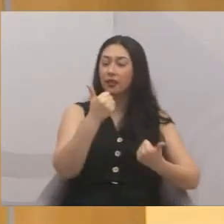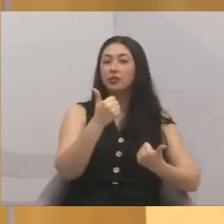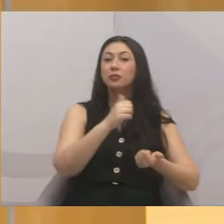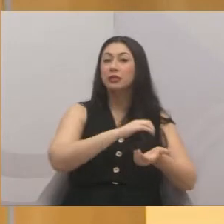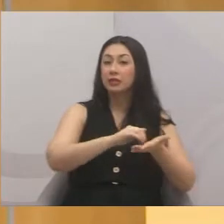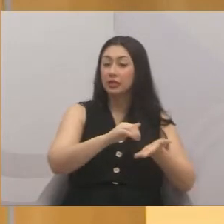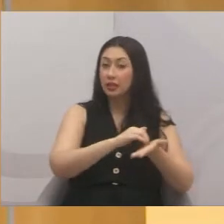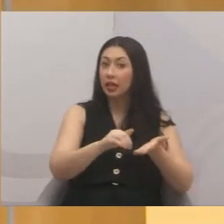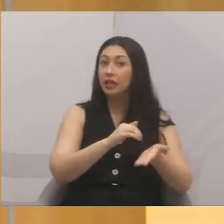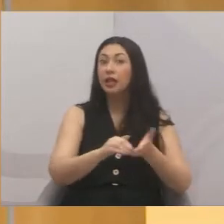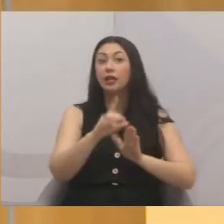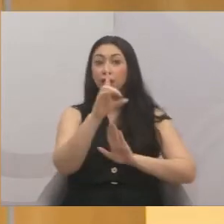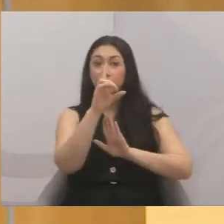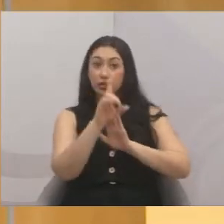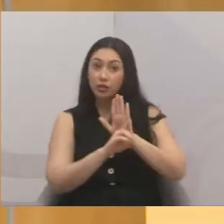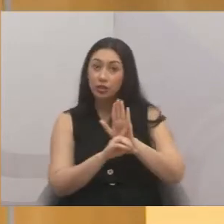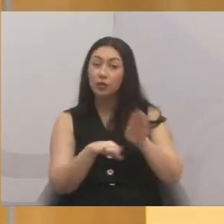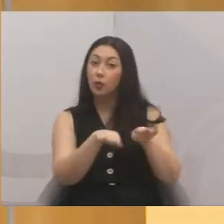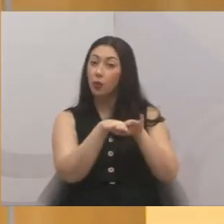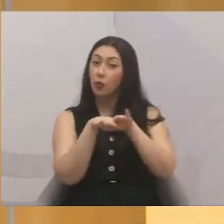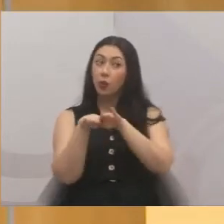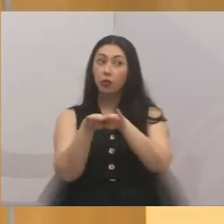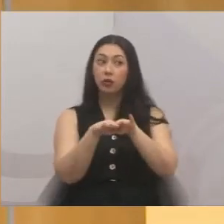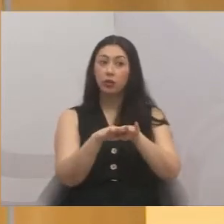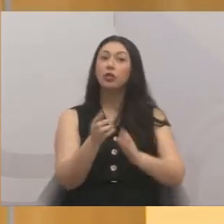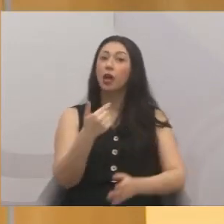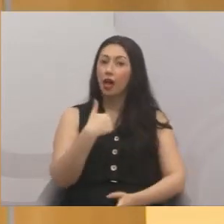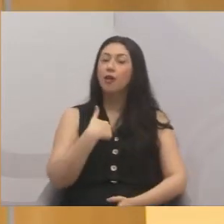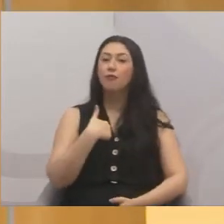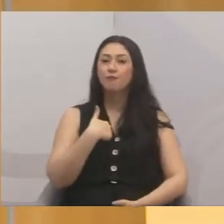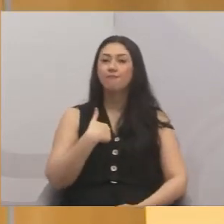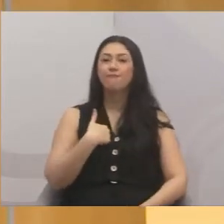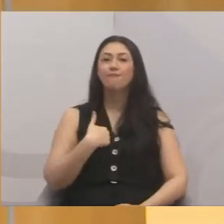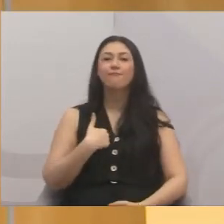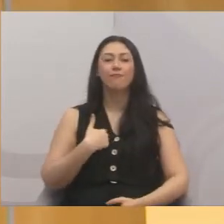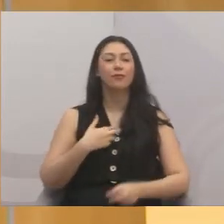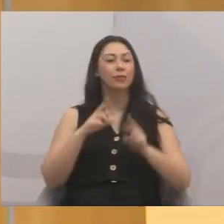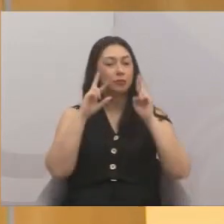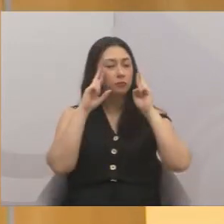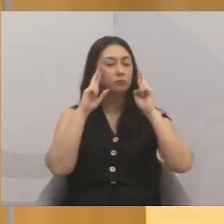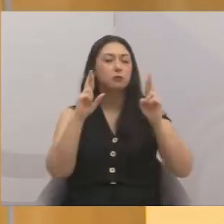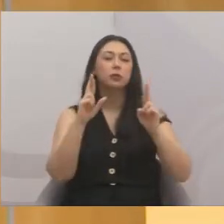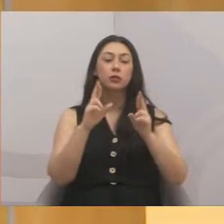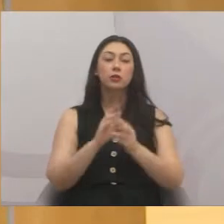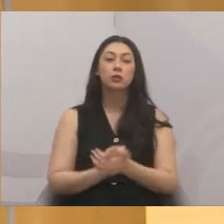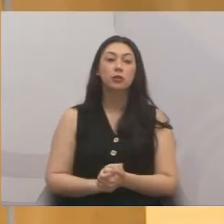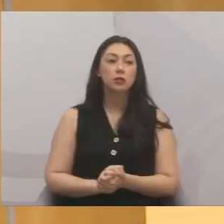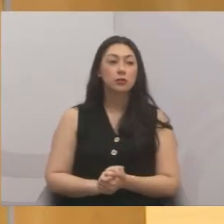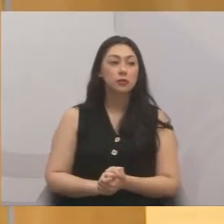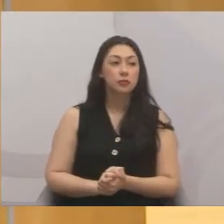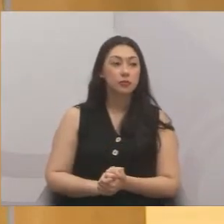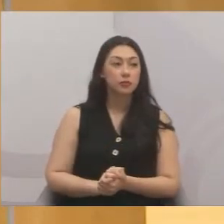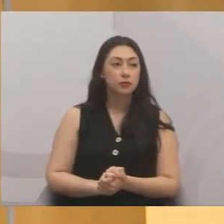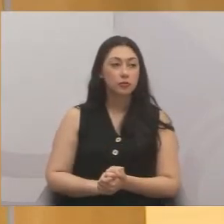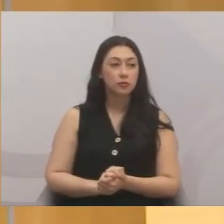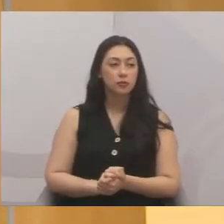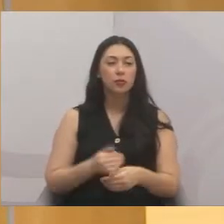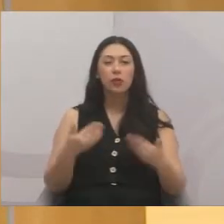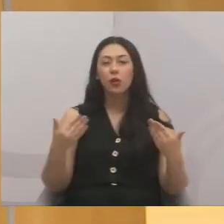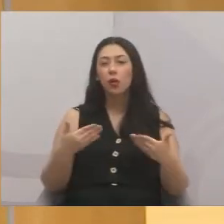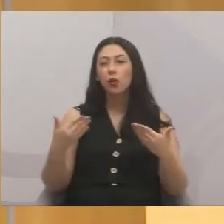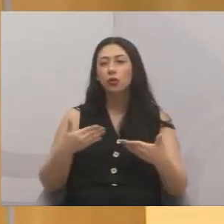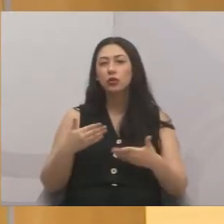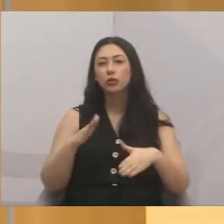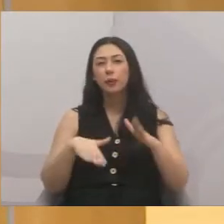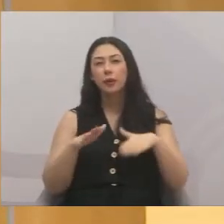a honra e a gratidão de assumir. A gente diz que Hoje, no Brasil, são cerca